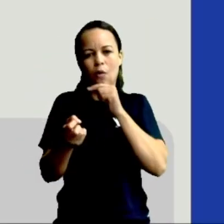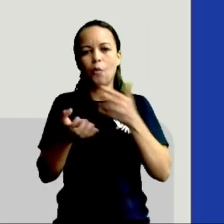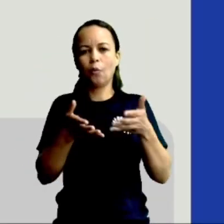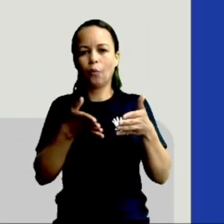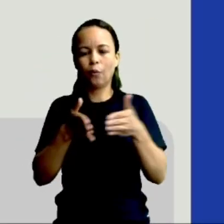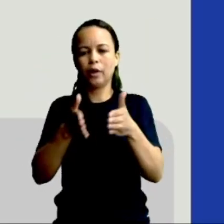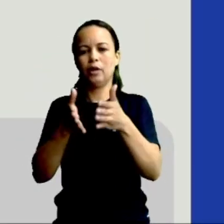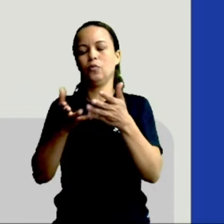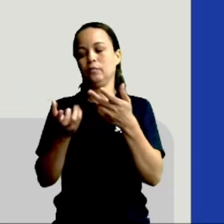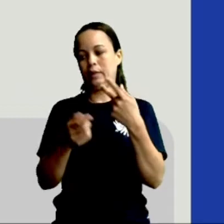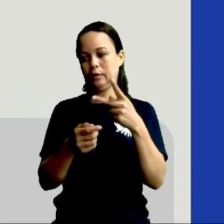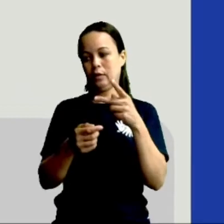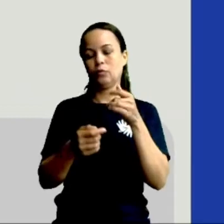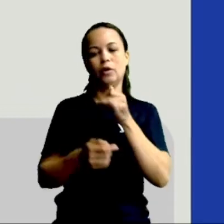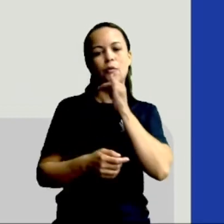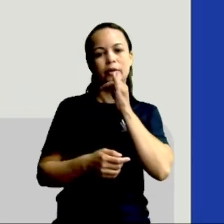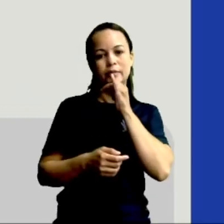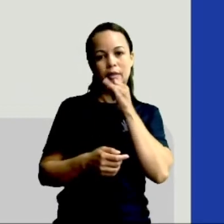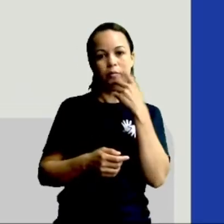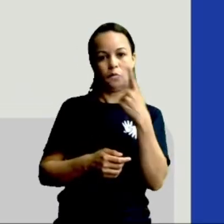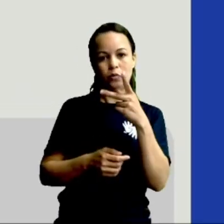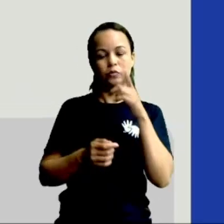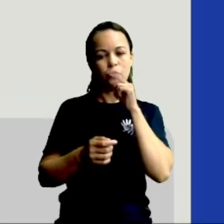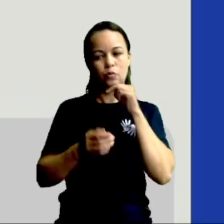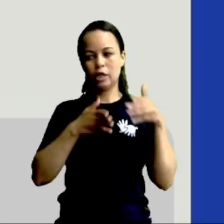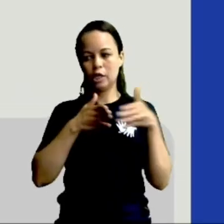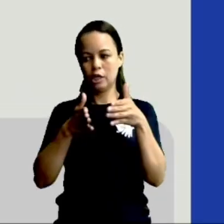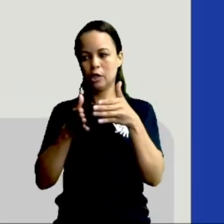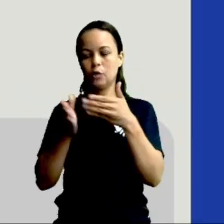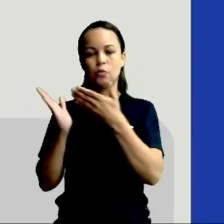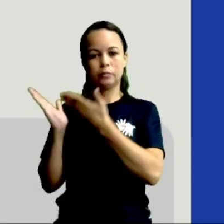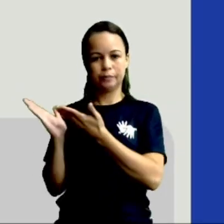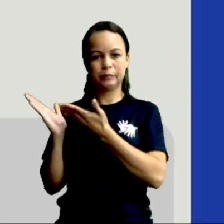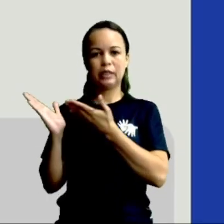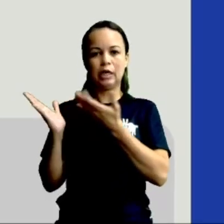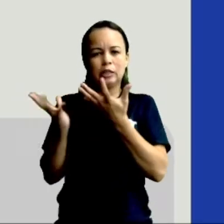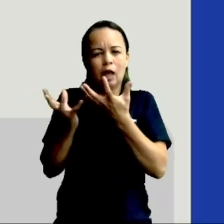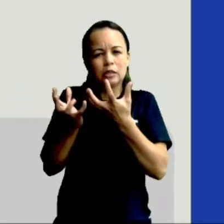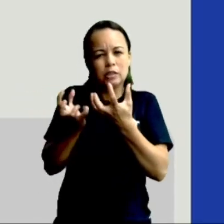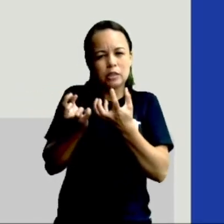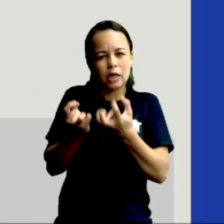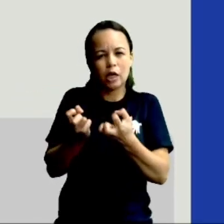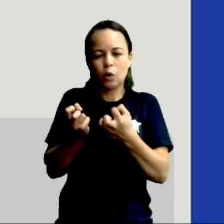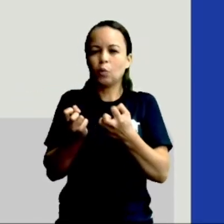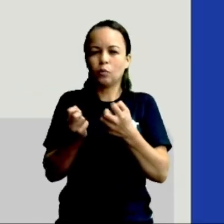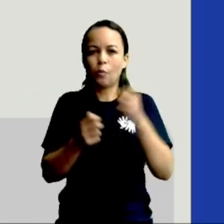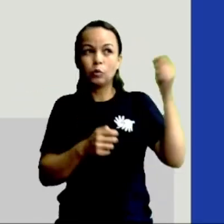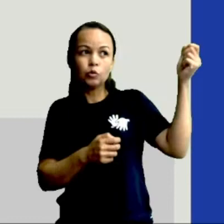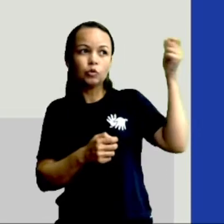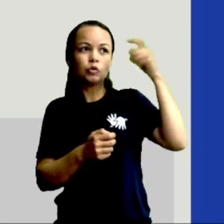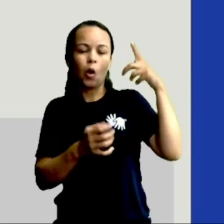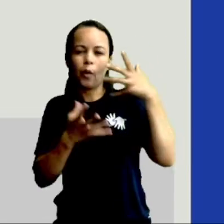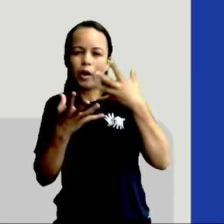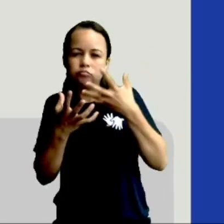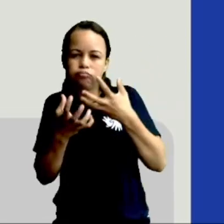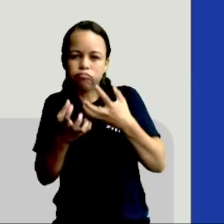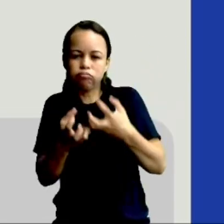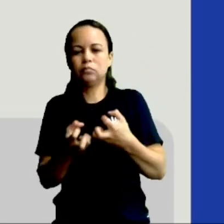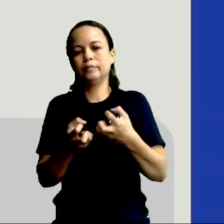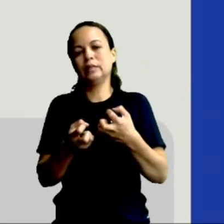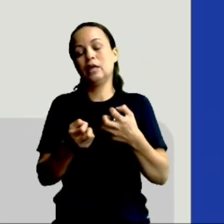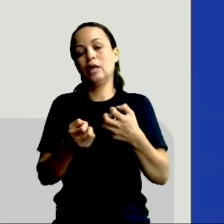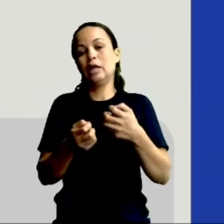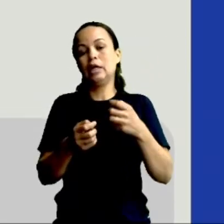rio temporário, que em época de seca, ele está seco, ó, como você observa na imagem. E aí, na época